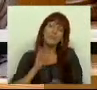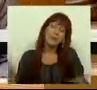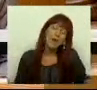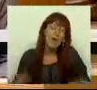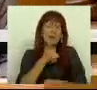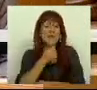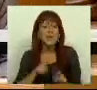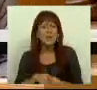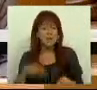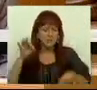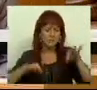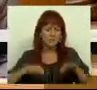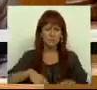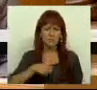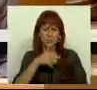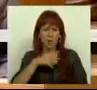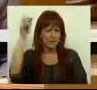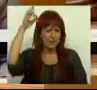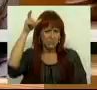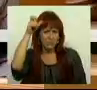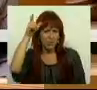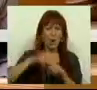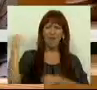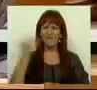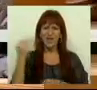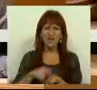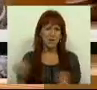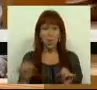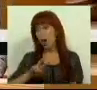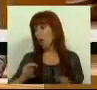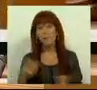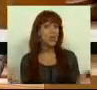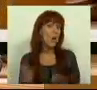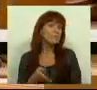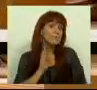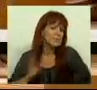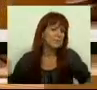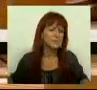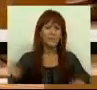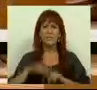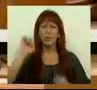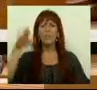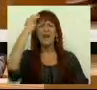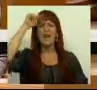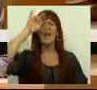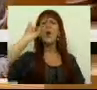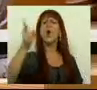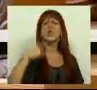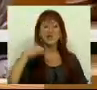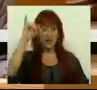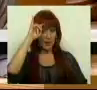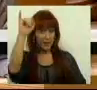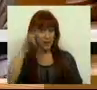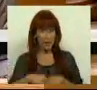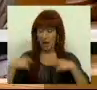de medidas maquiavélicas e para fingir que não há alternativa. O primeiro equívoco é a ideia de